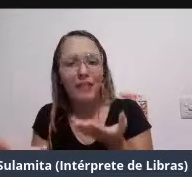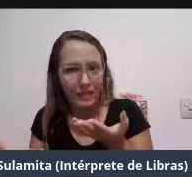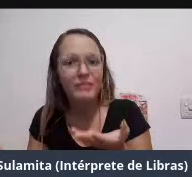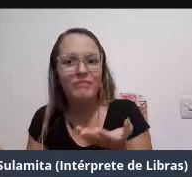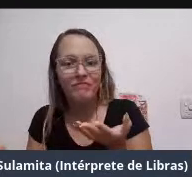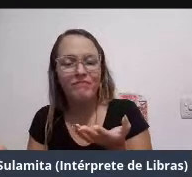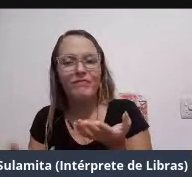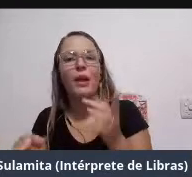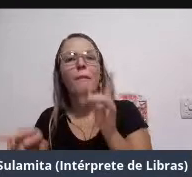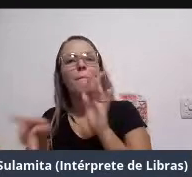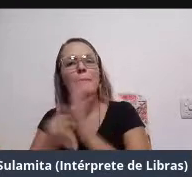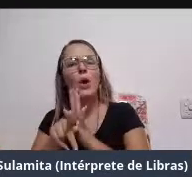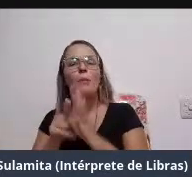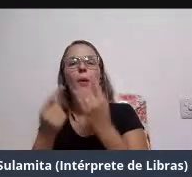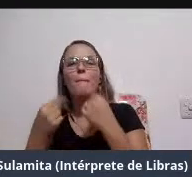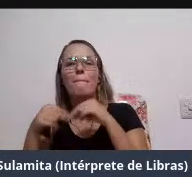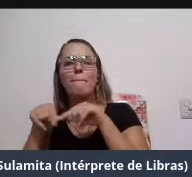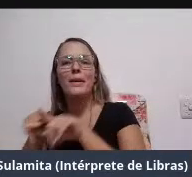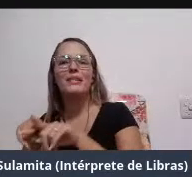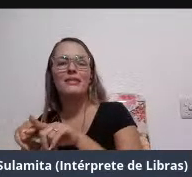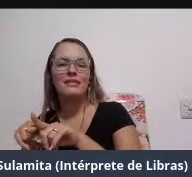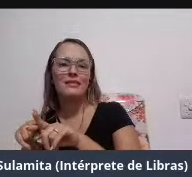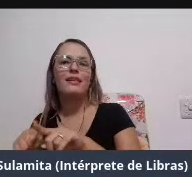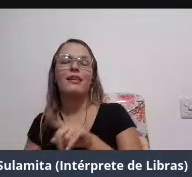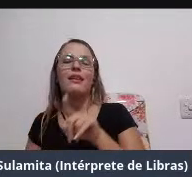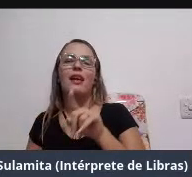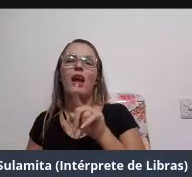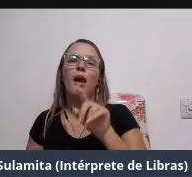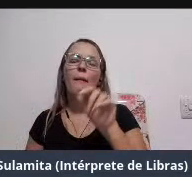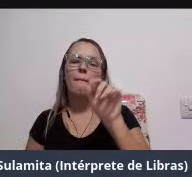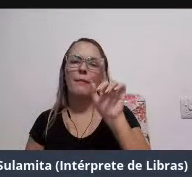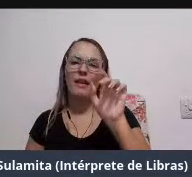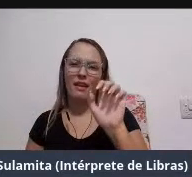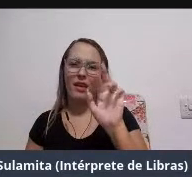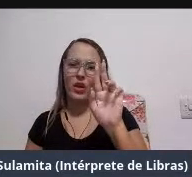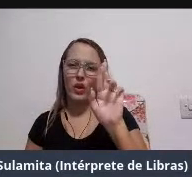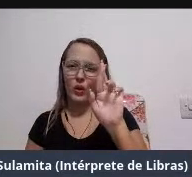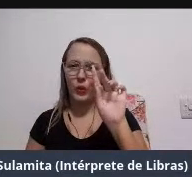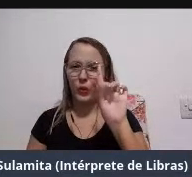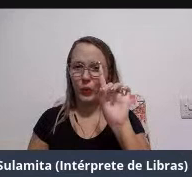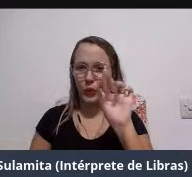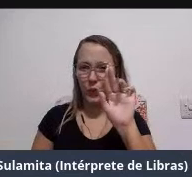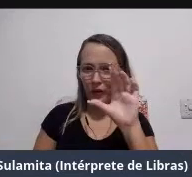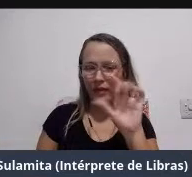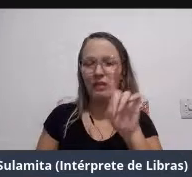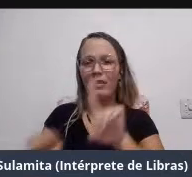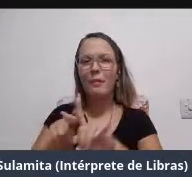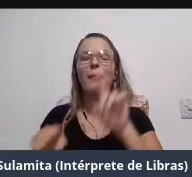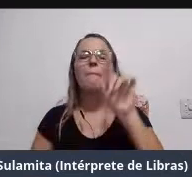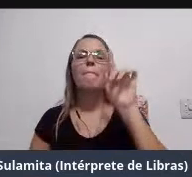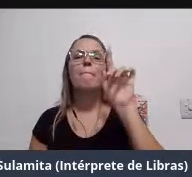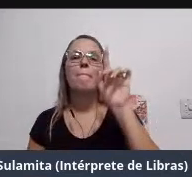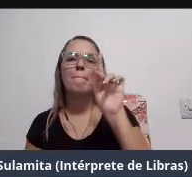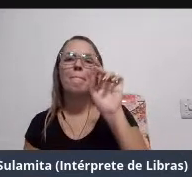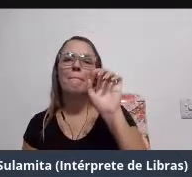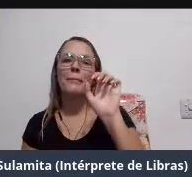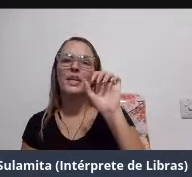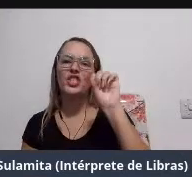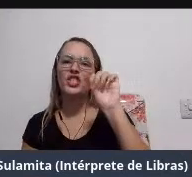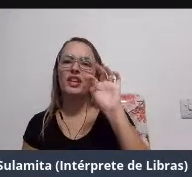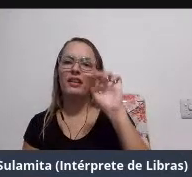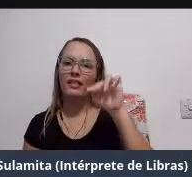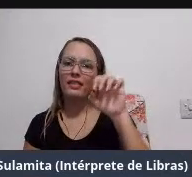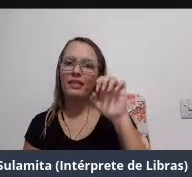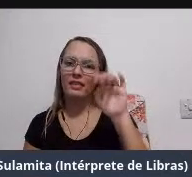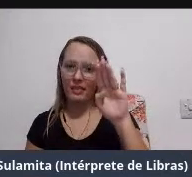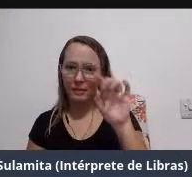parceria da gente com a EDUF e com o PNESB, né, o Programa de Estudo sobre o Negro brasileiro da UF, e durante muito